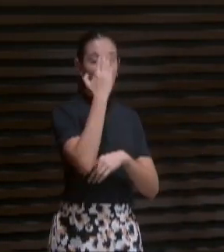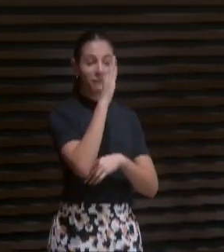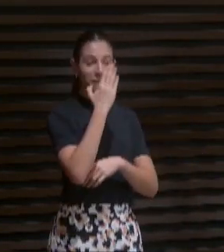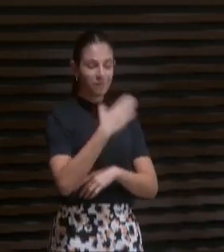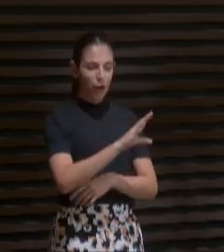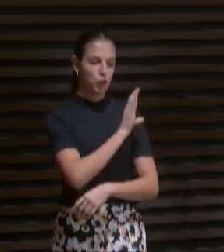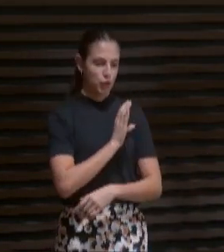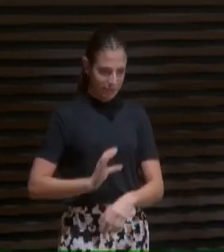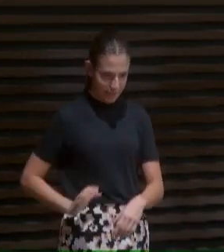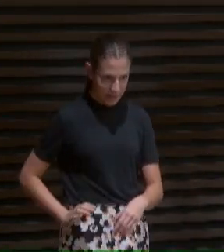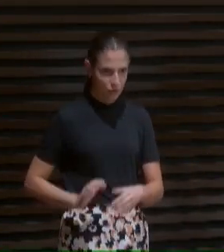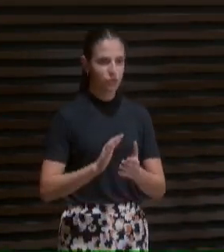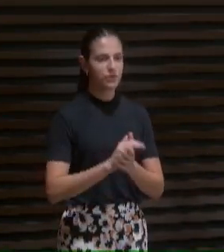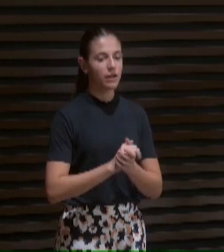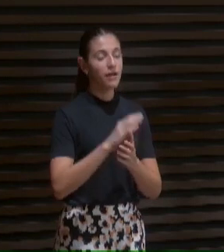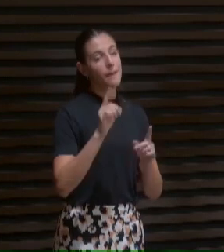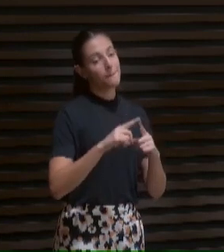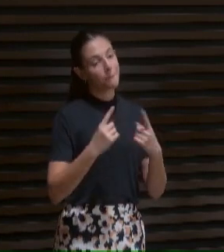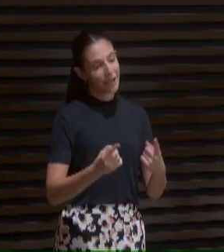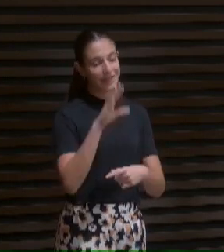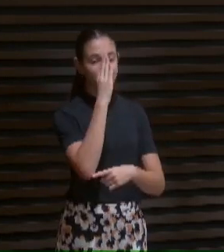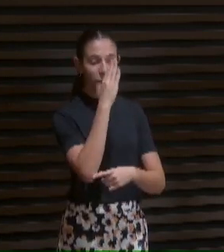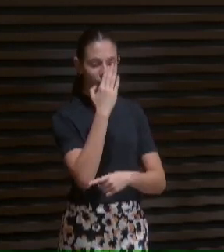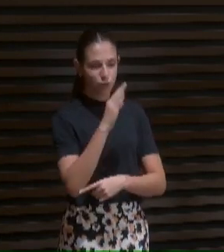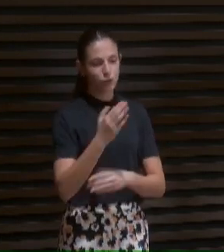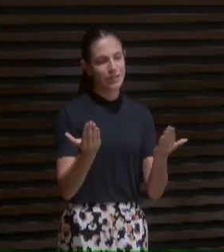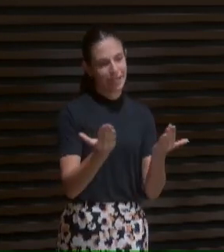cristos, mas falsos cristãos.